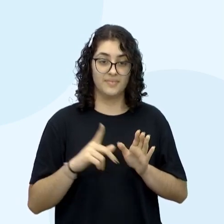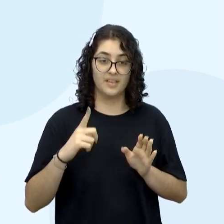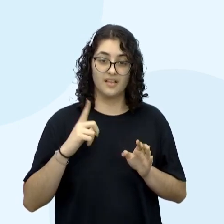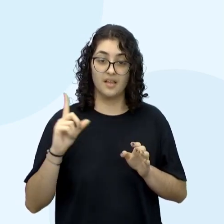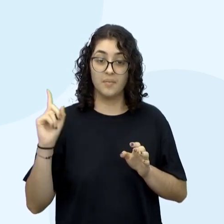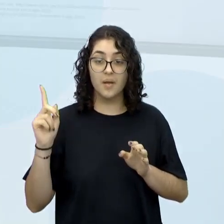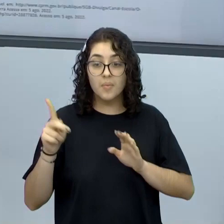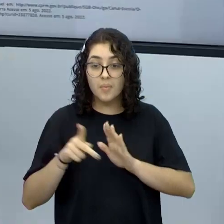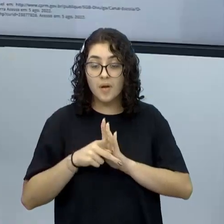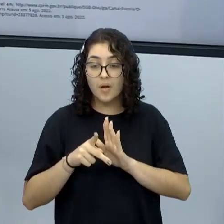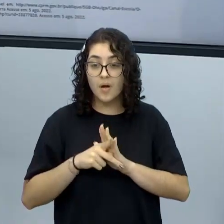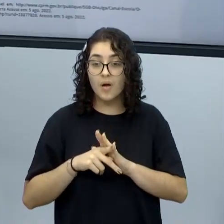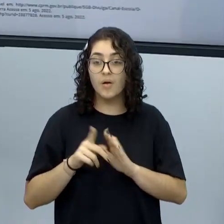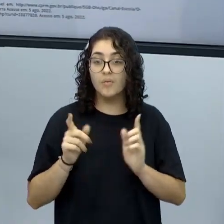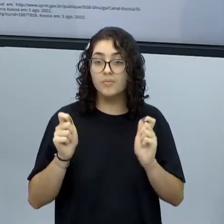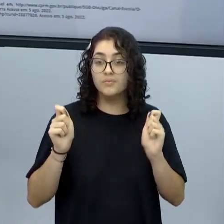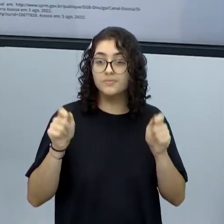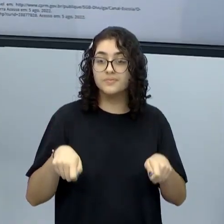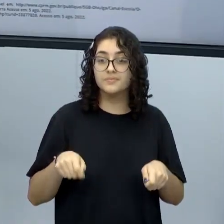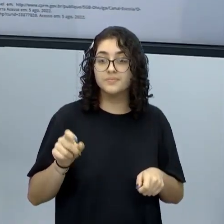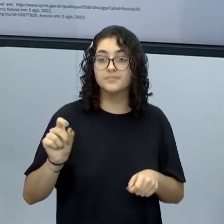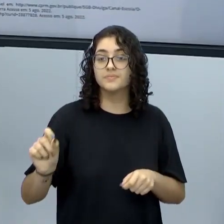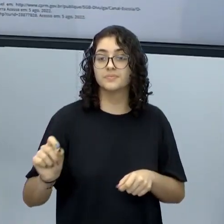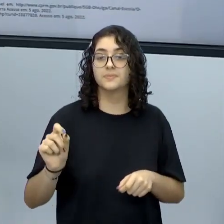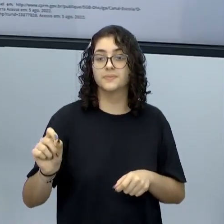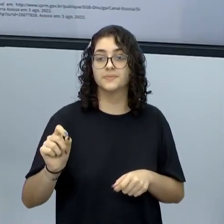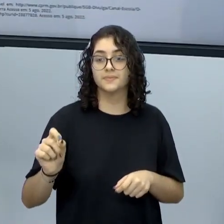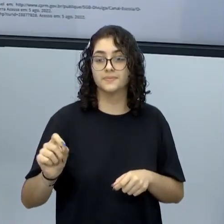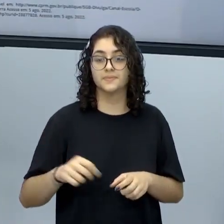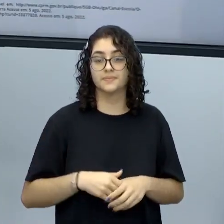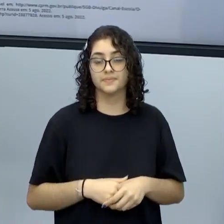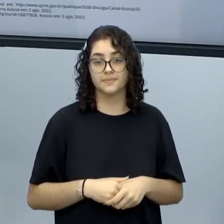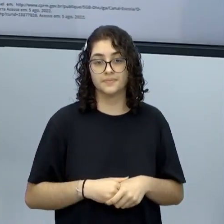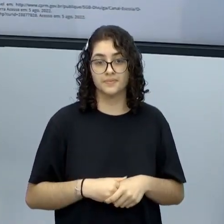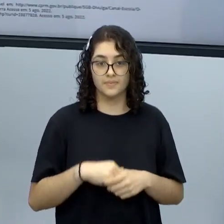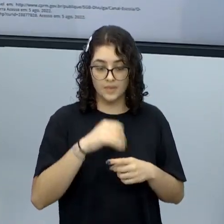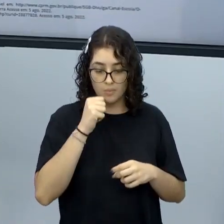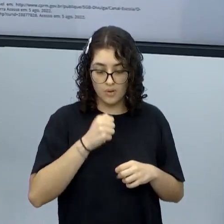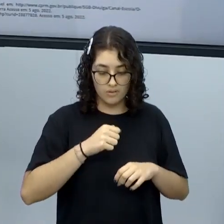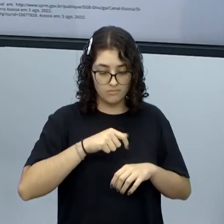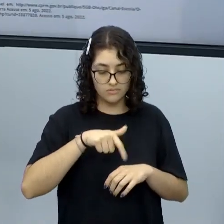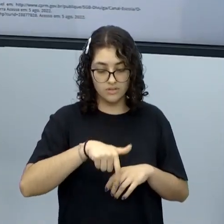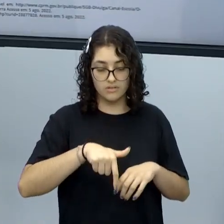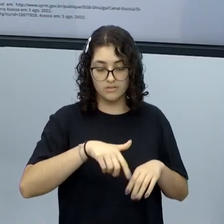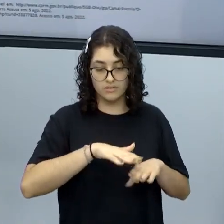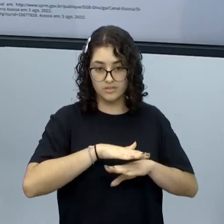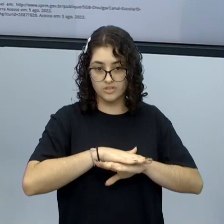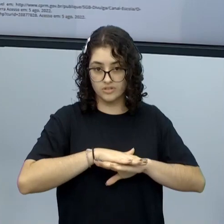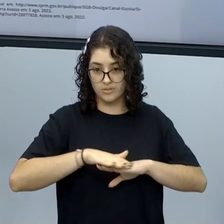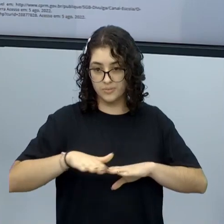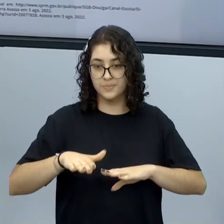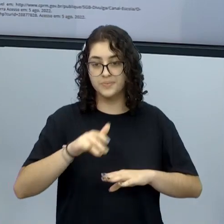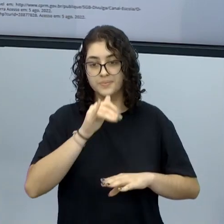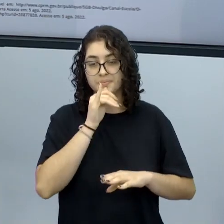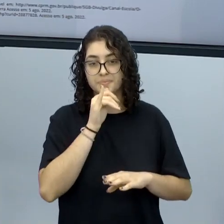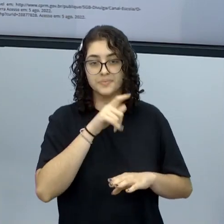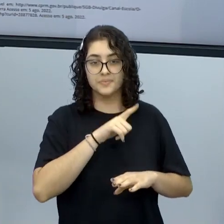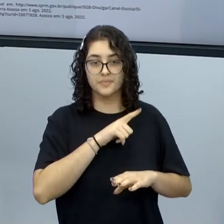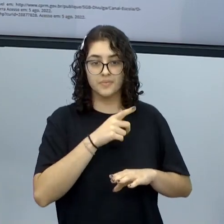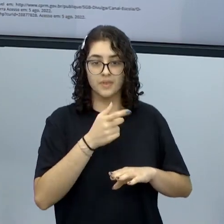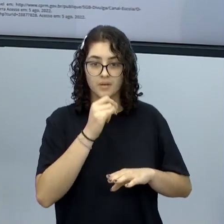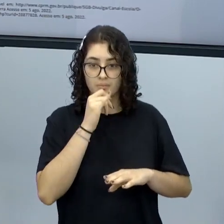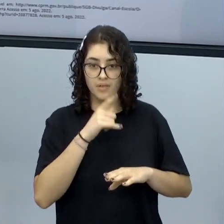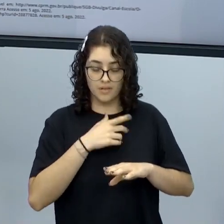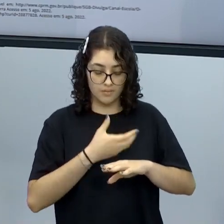mas essas fendas, elas podem ser, por exemplo, aqui no chão. Então, você tem um chão, fenda,